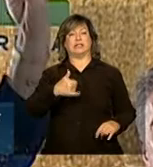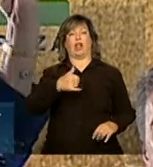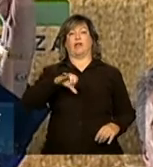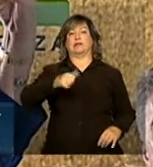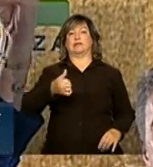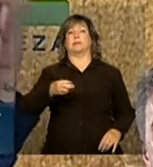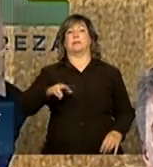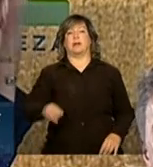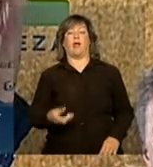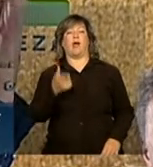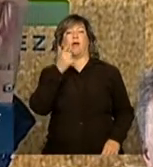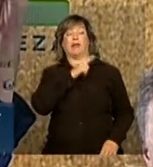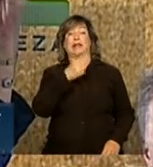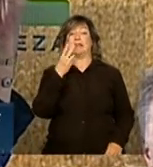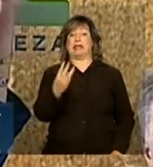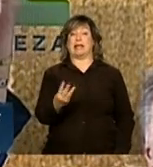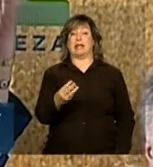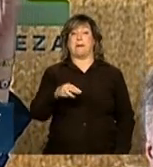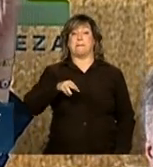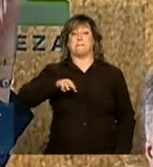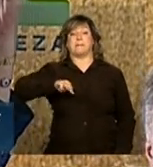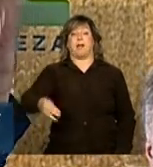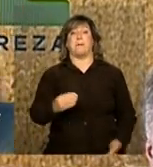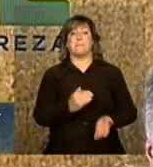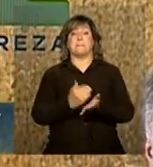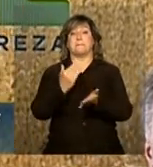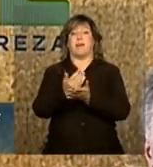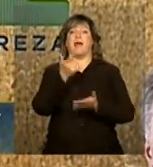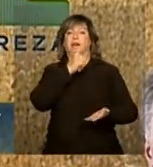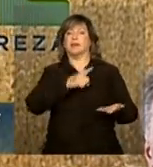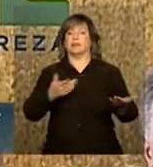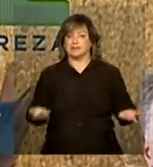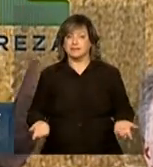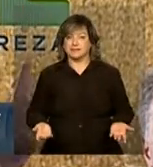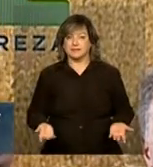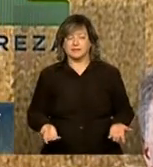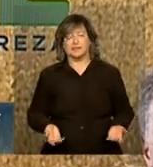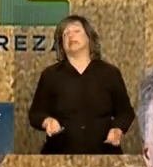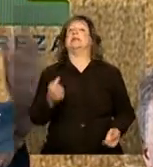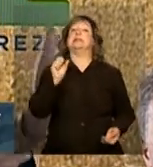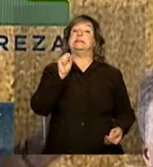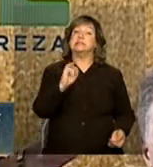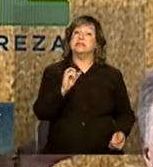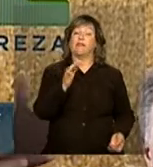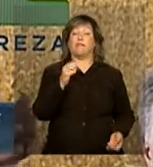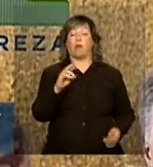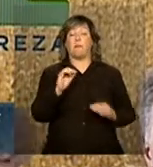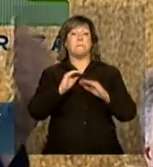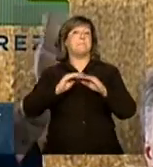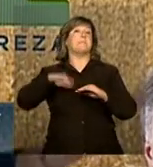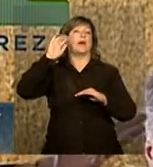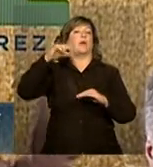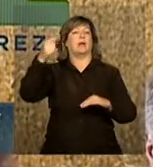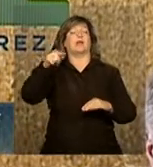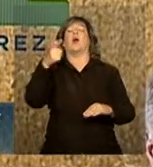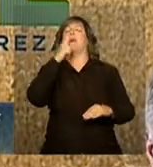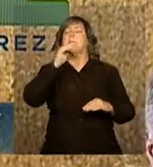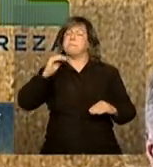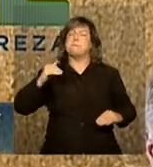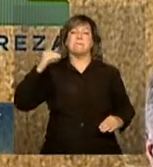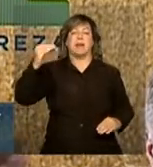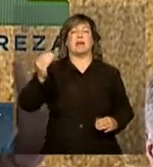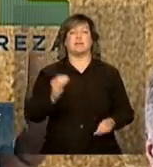milhões. Ganhamos 3 milhões. E se for mais do que isso, ganhamos mais